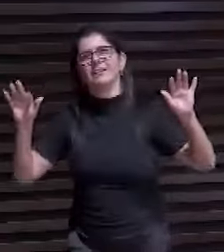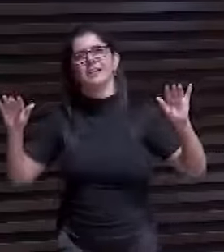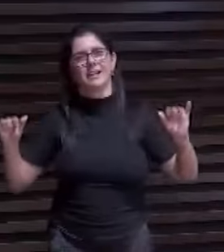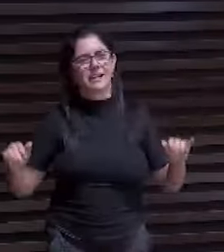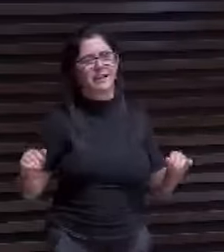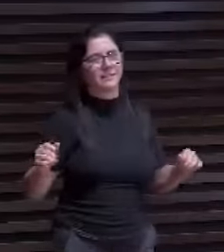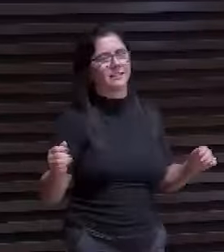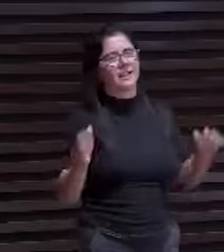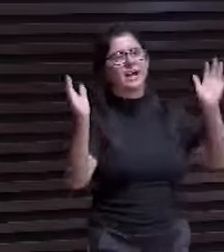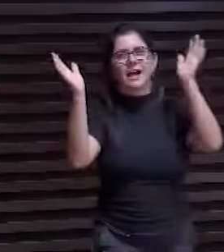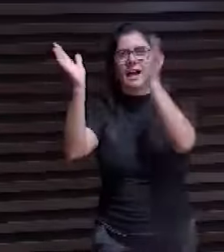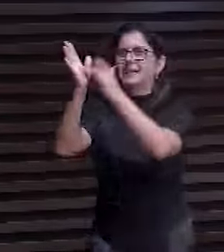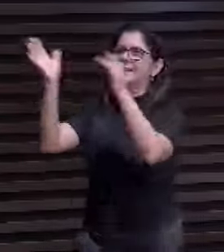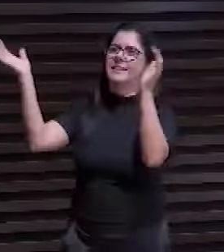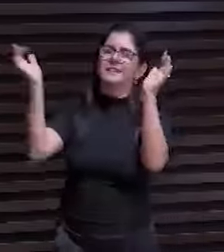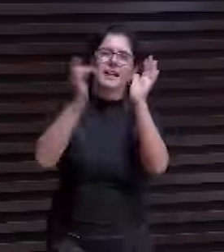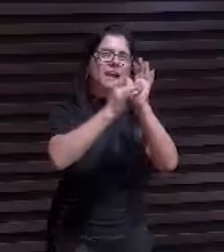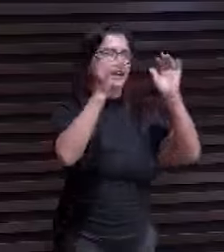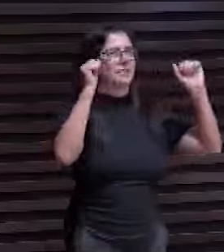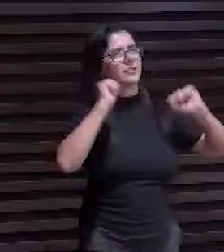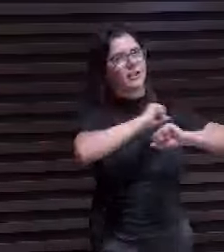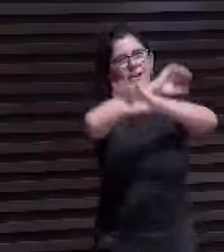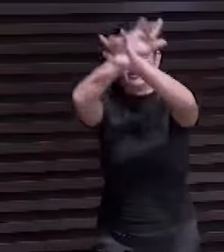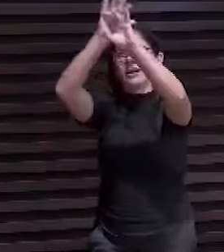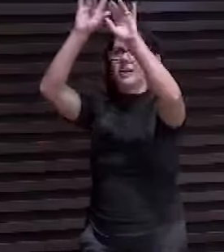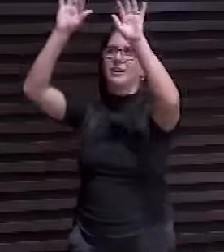glória, a ele a